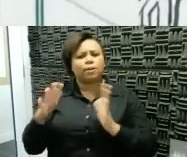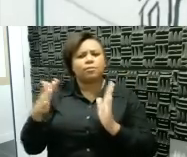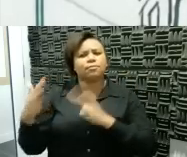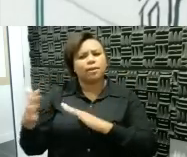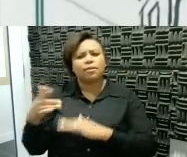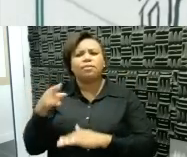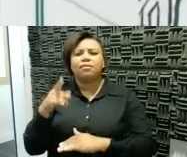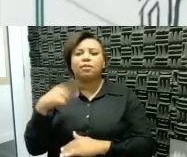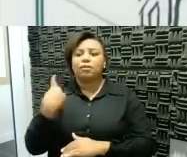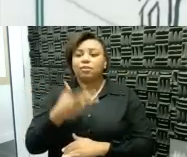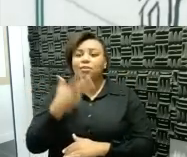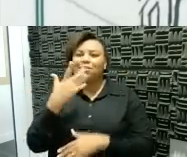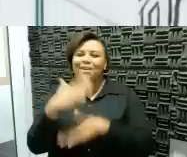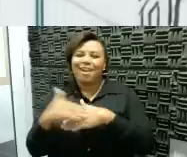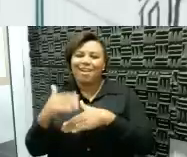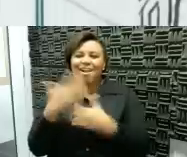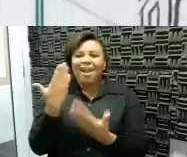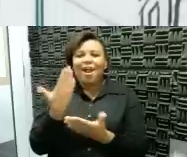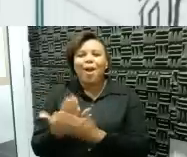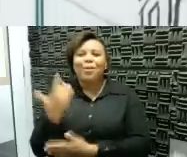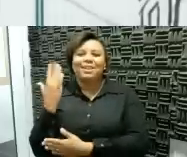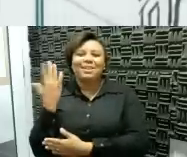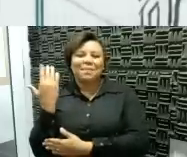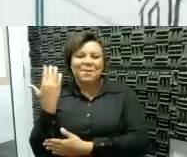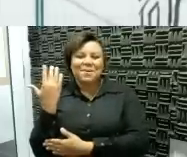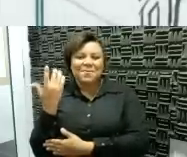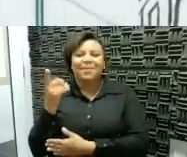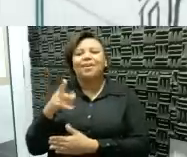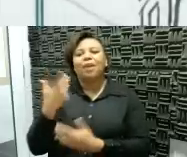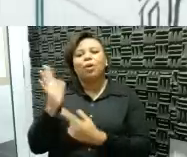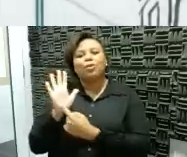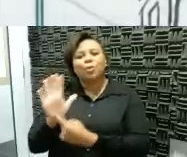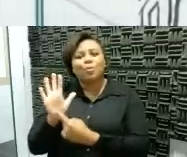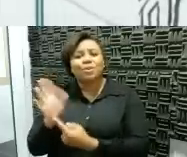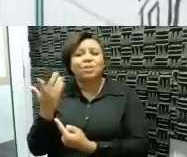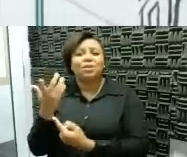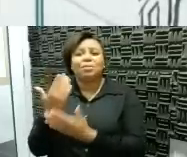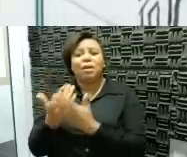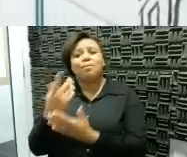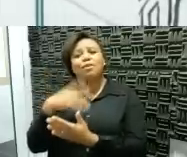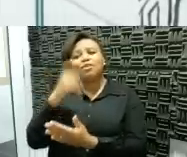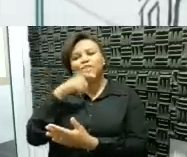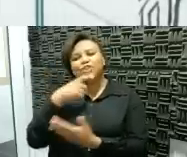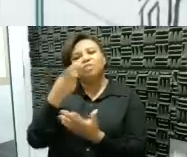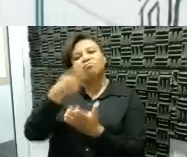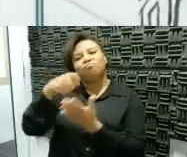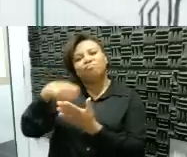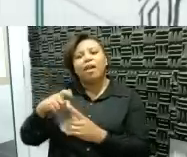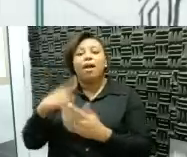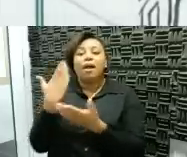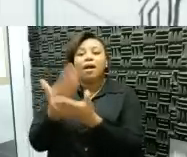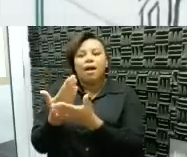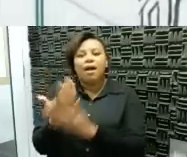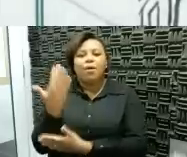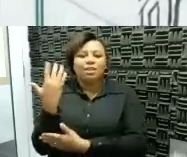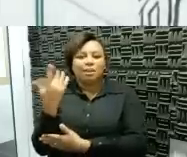carinhosamente da aula da mãozinha né vocês eu tô mostrando aqui a minha mão fingindo que tá escrevendo a aula da mãozinha a é a identidade